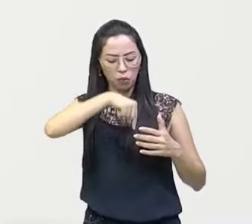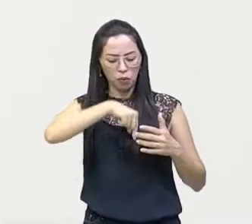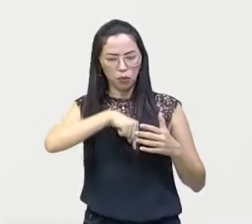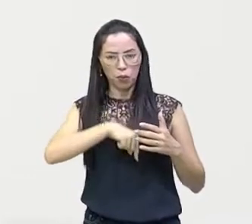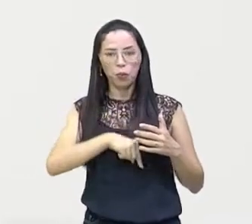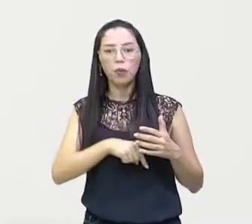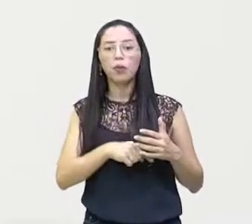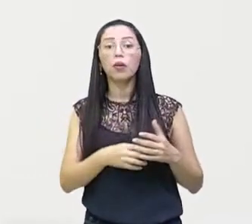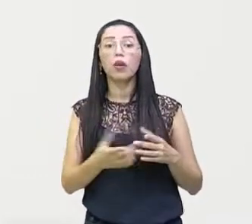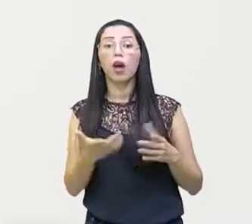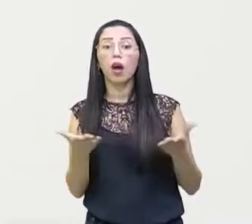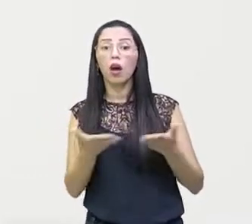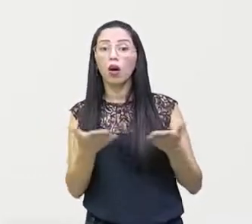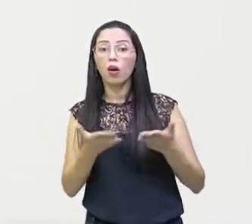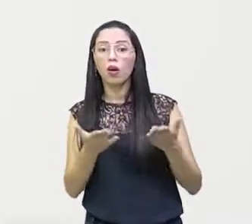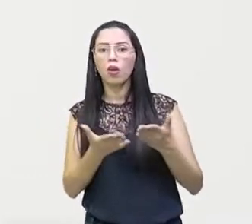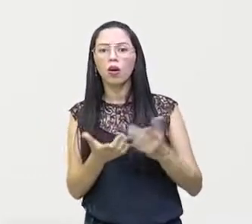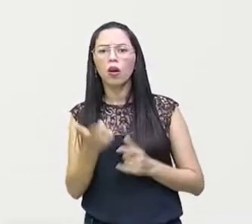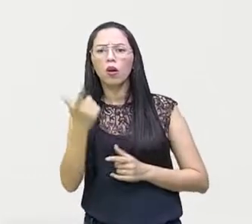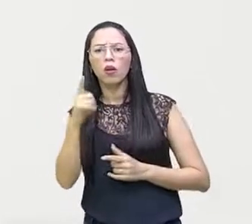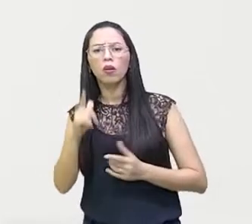outra imagem que mostra